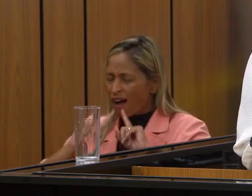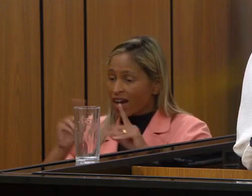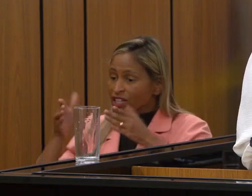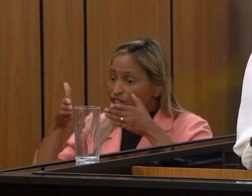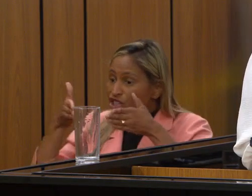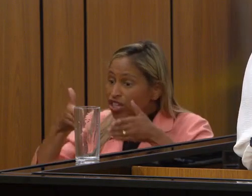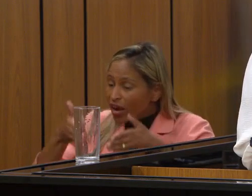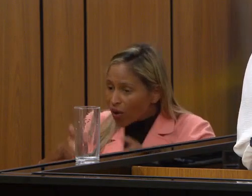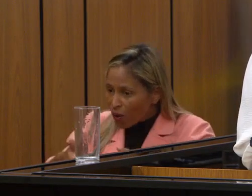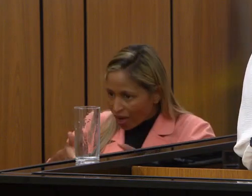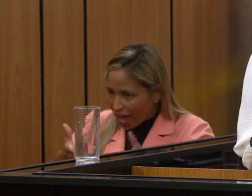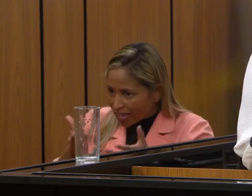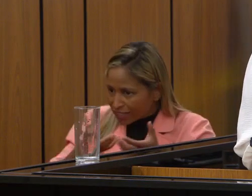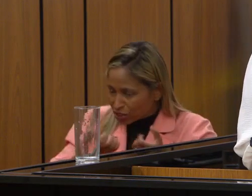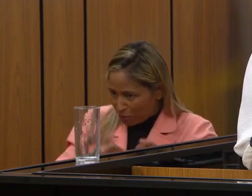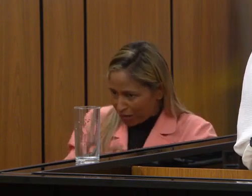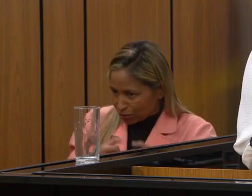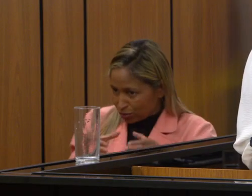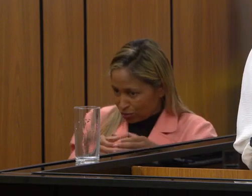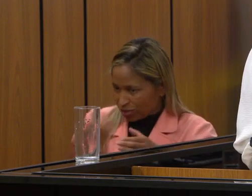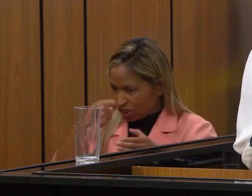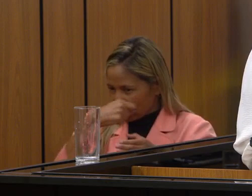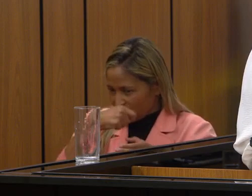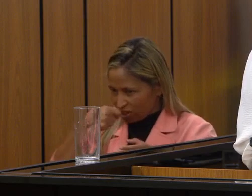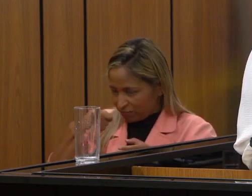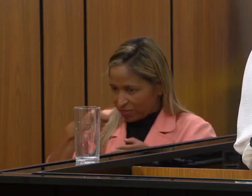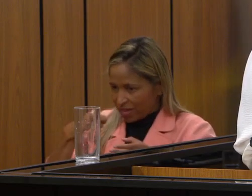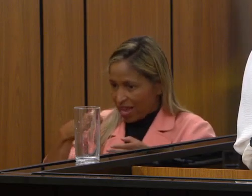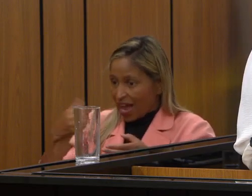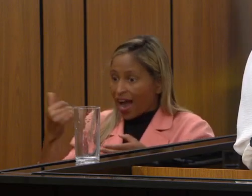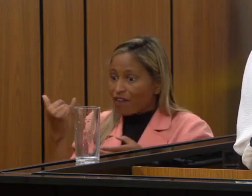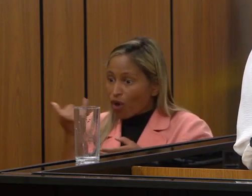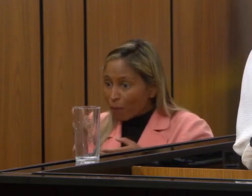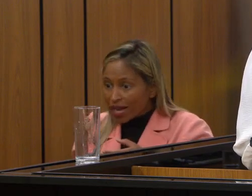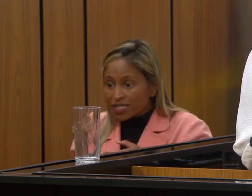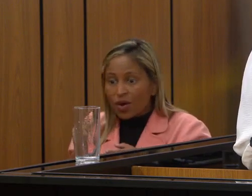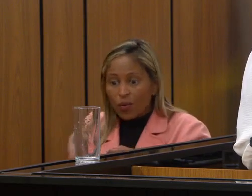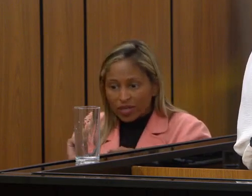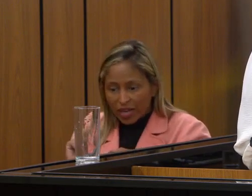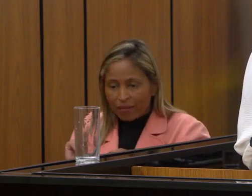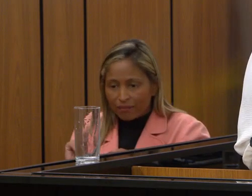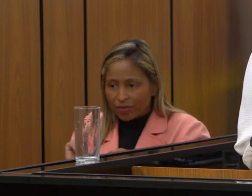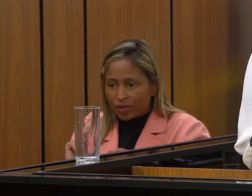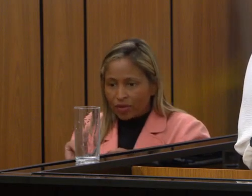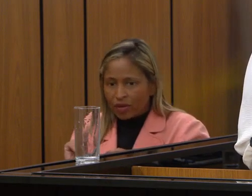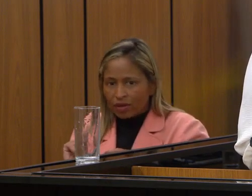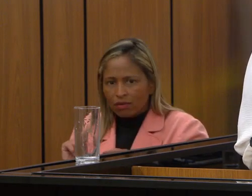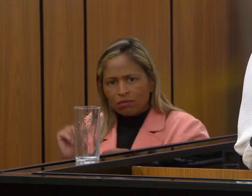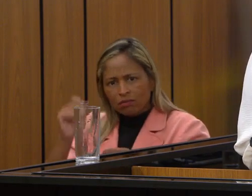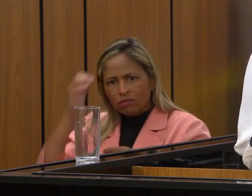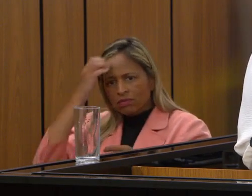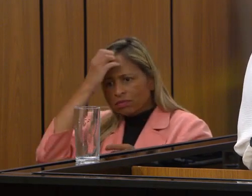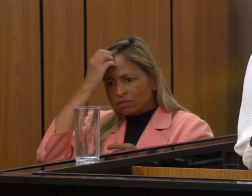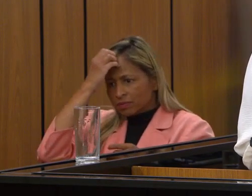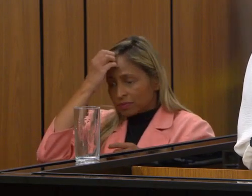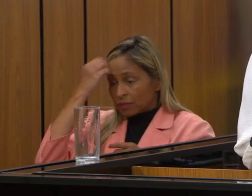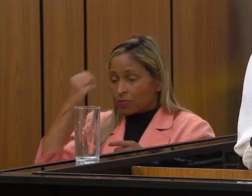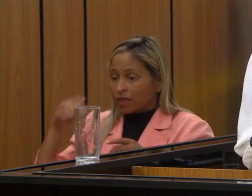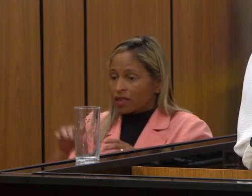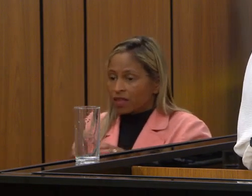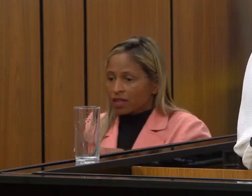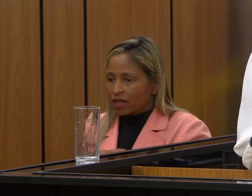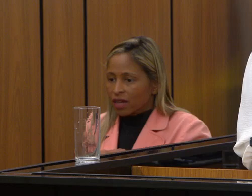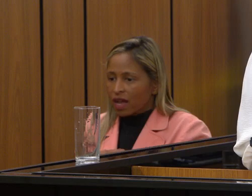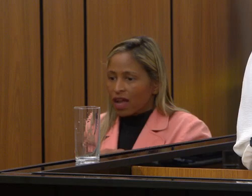ao local de atendimento da clínica fui informada lá pelos que estavam lá que a clínica tinha fechado